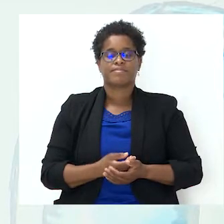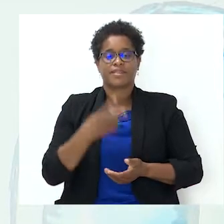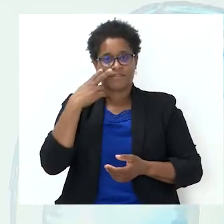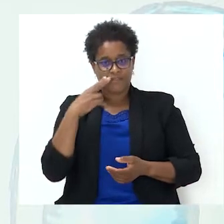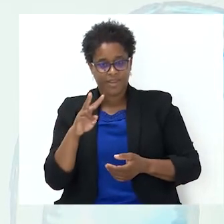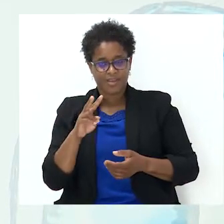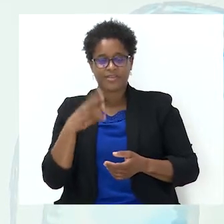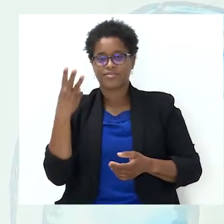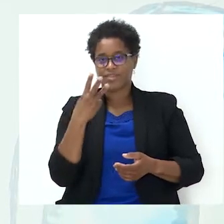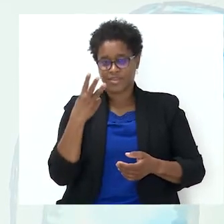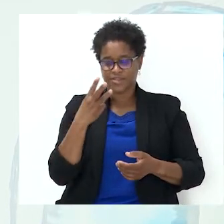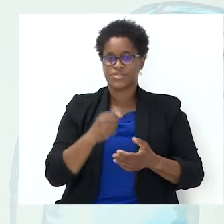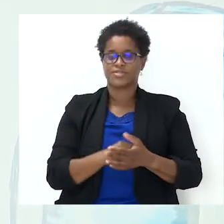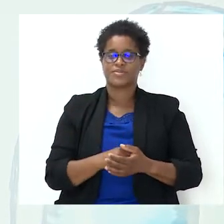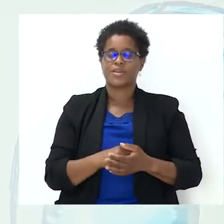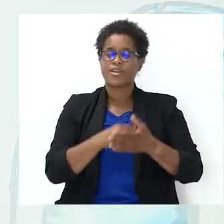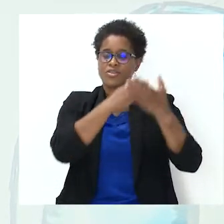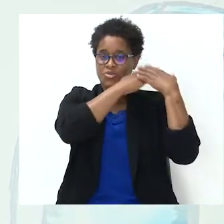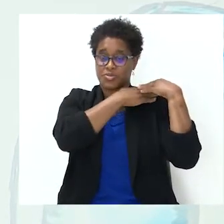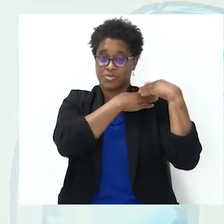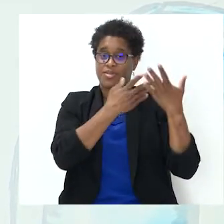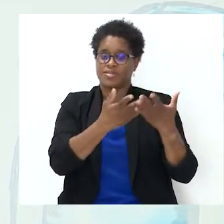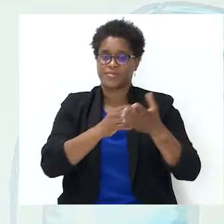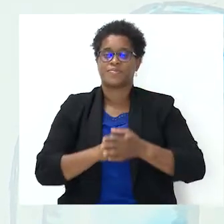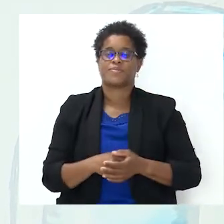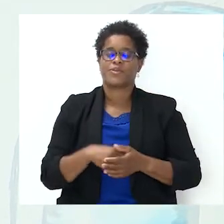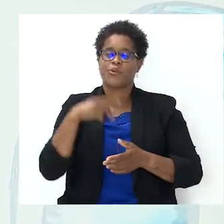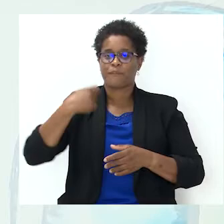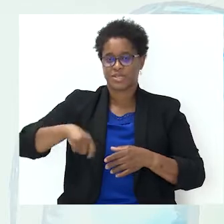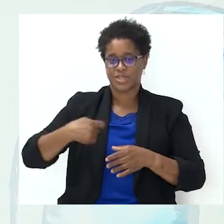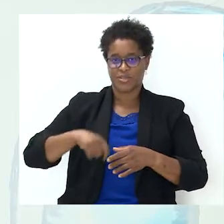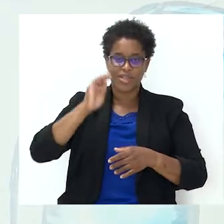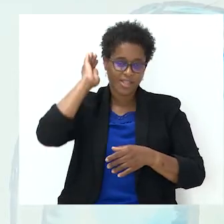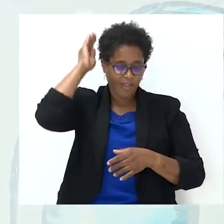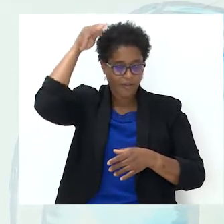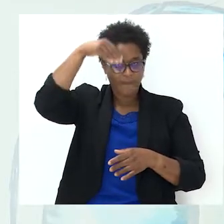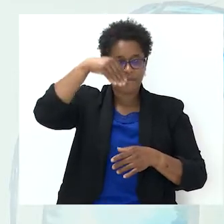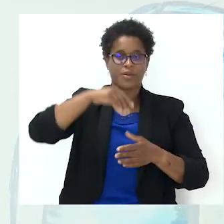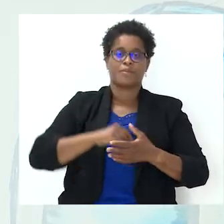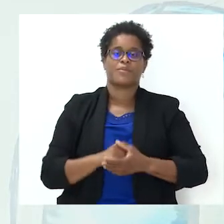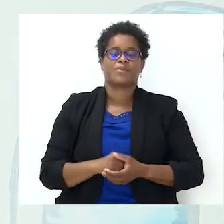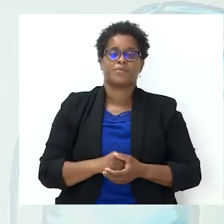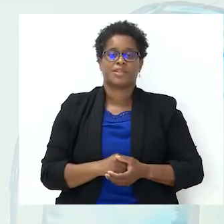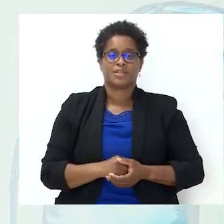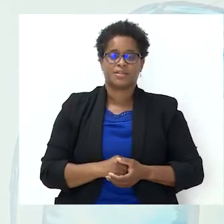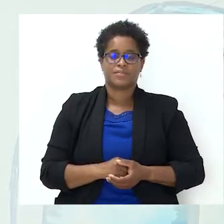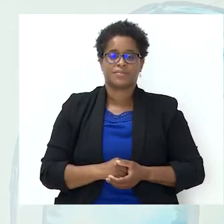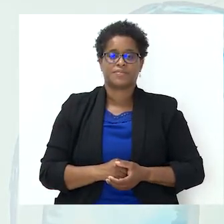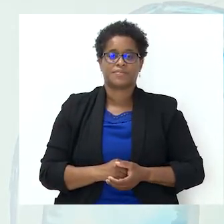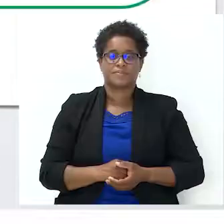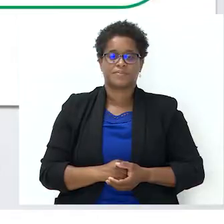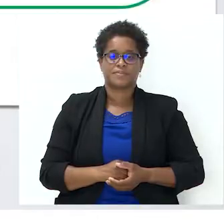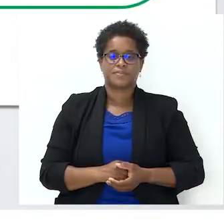ver 3 funções, não é? Do Presidente da